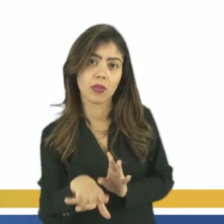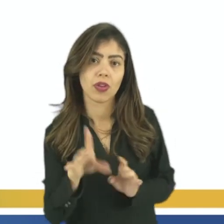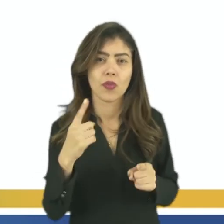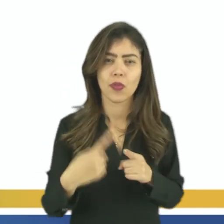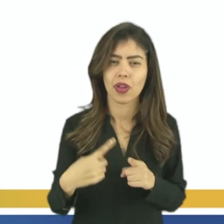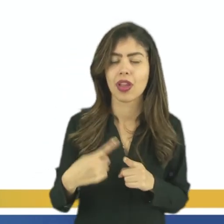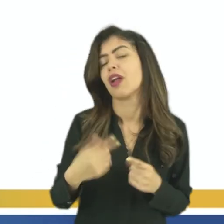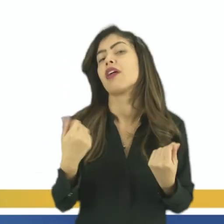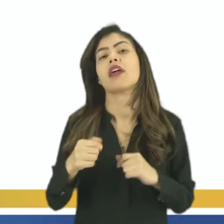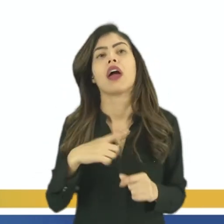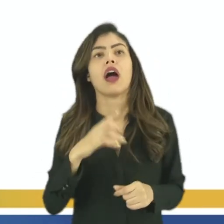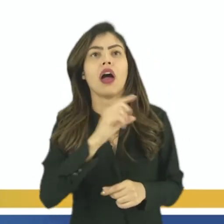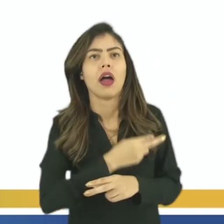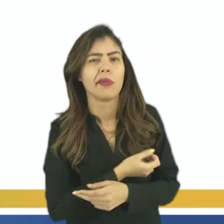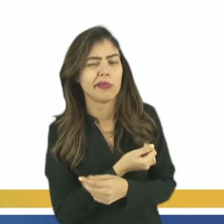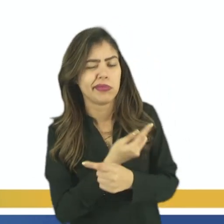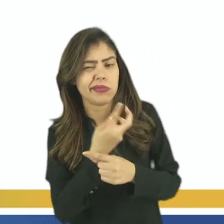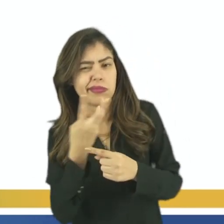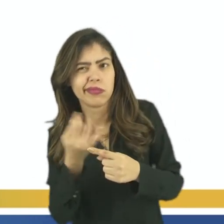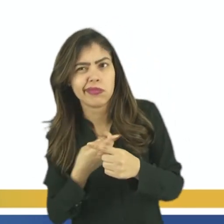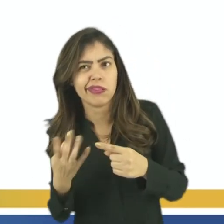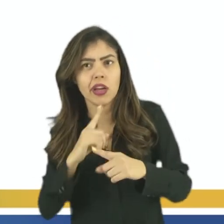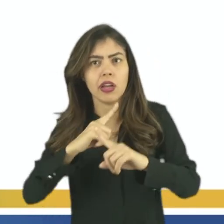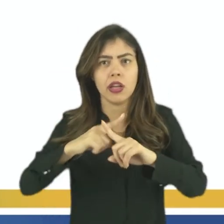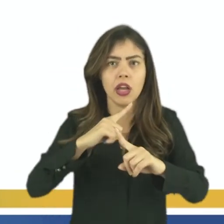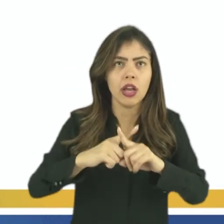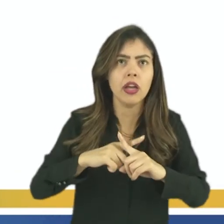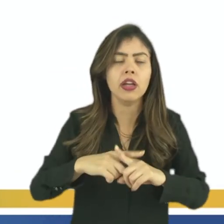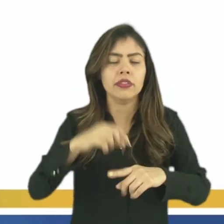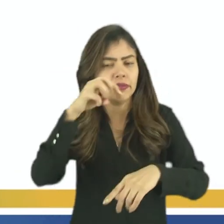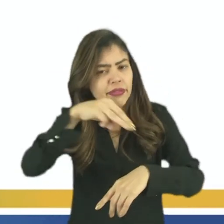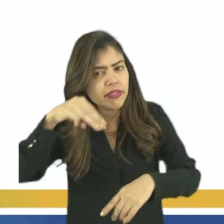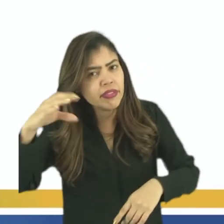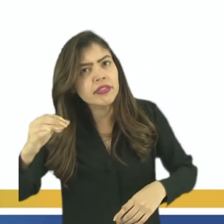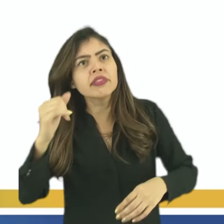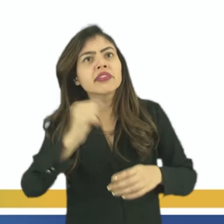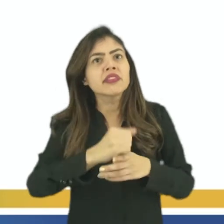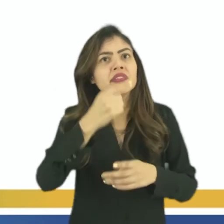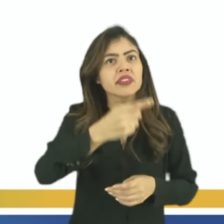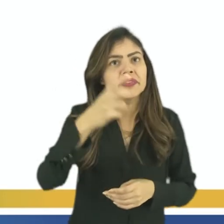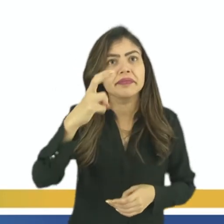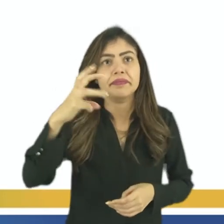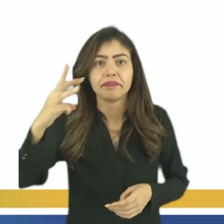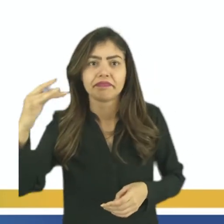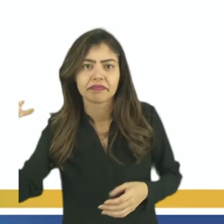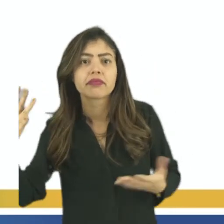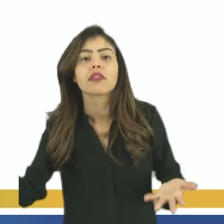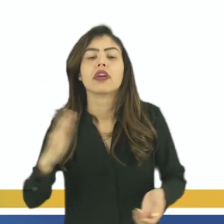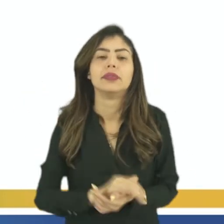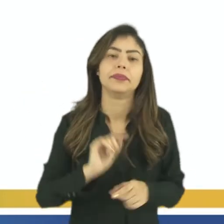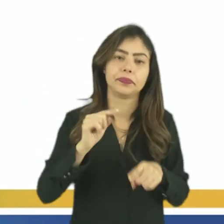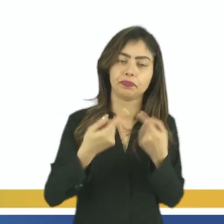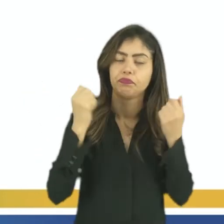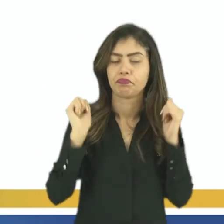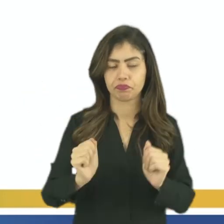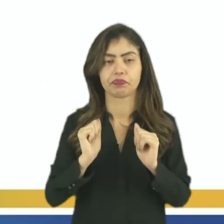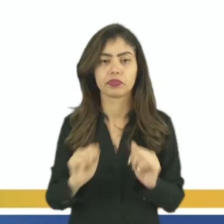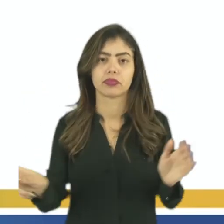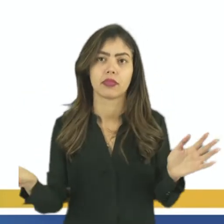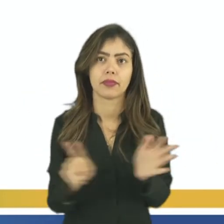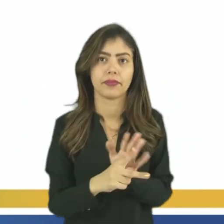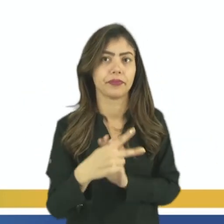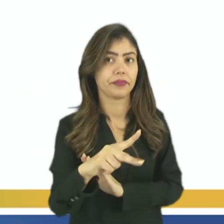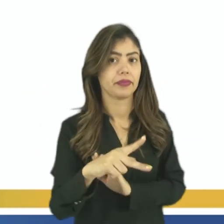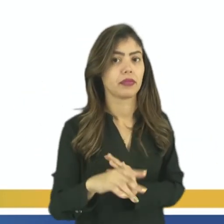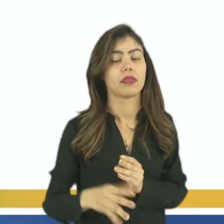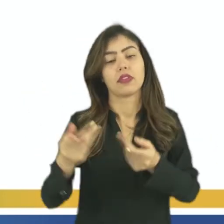último método porque a gente teria que fazer várias multiplicações tirar mc d9854 mais você pode fazer por